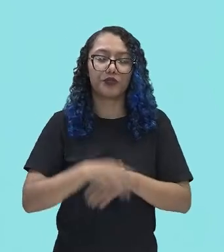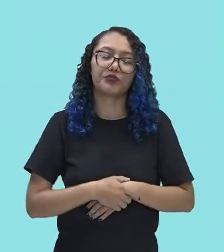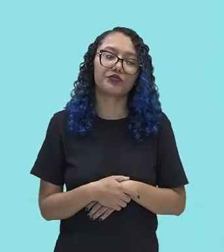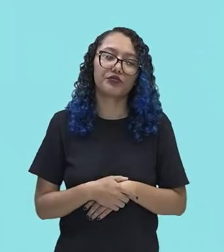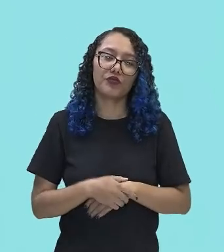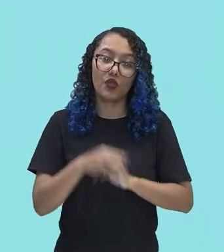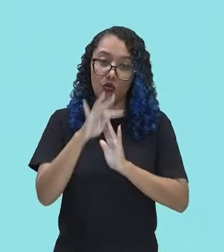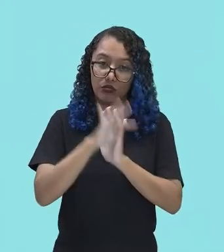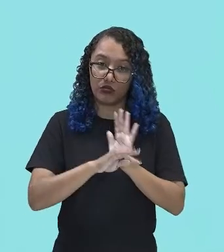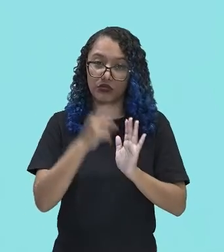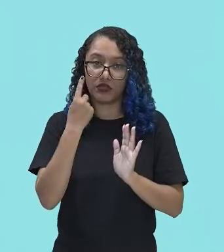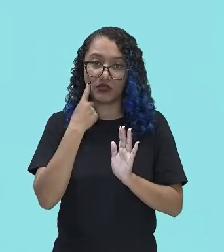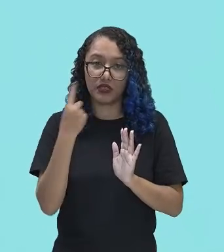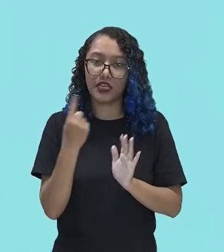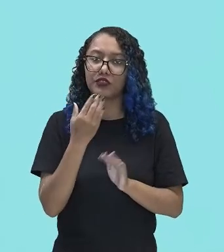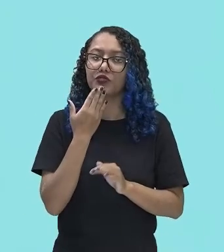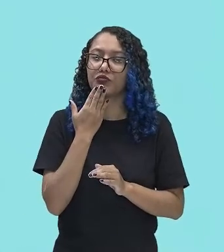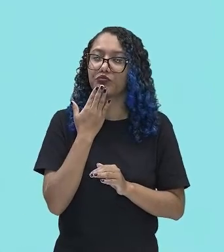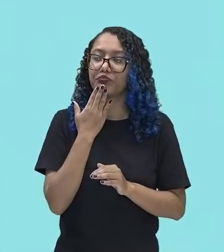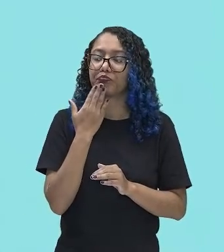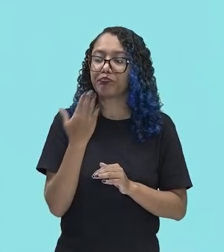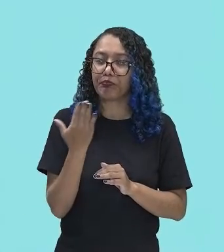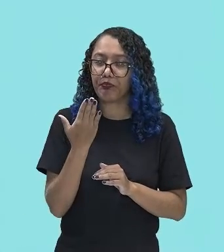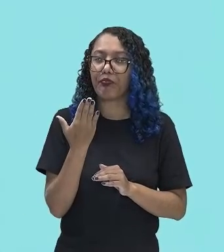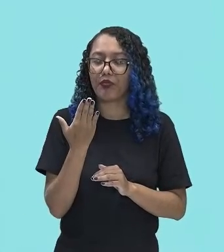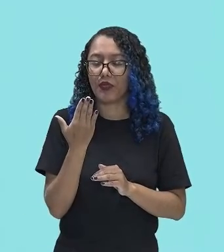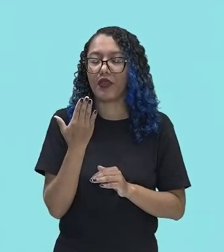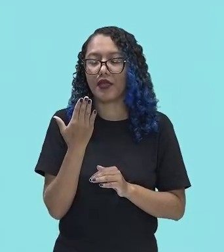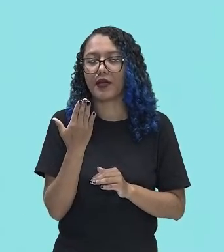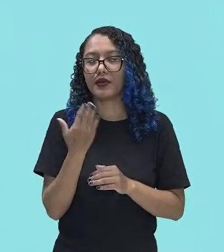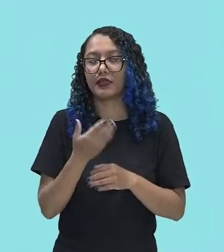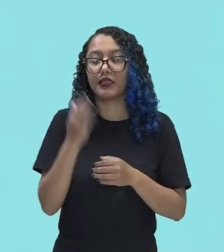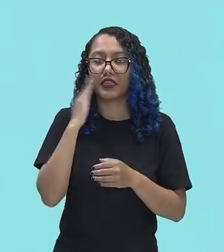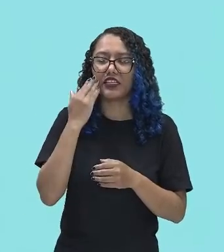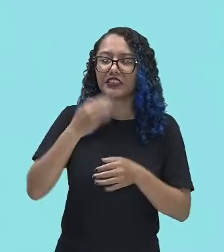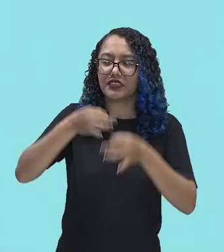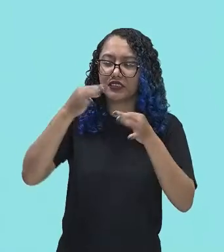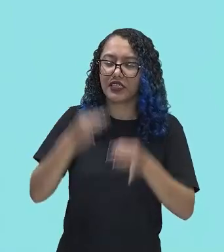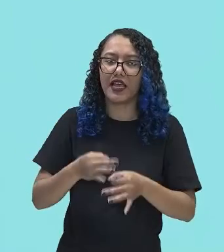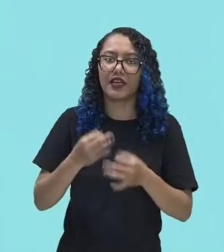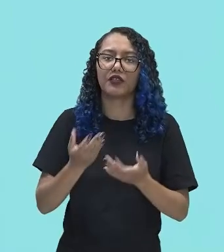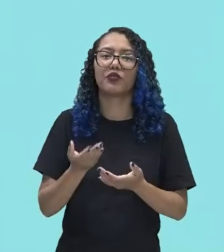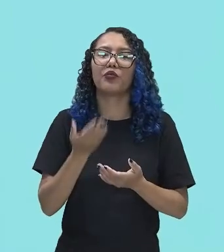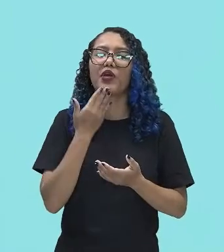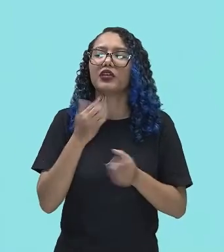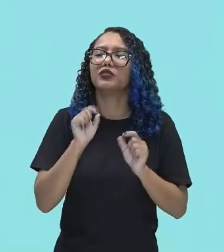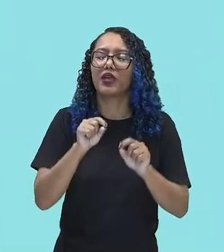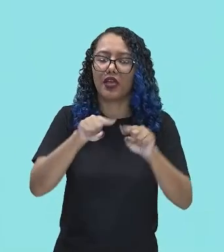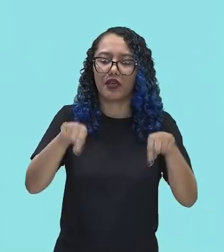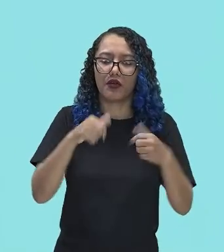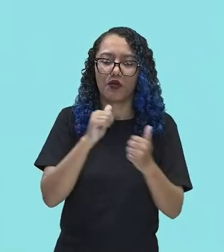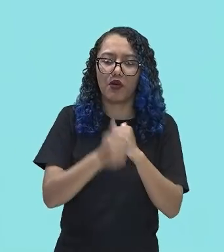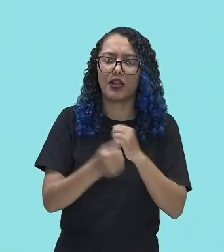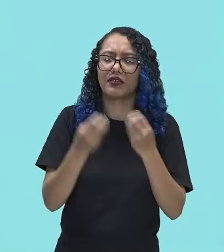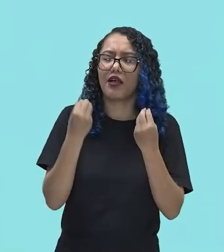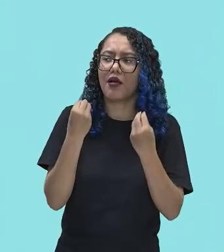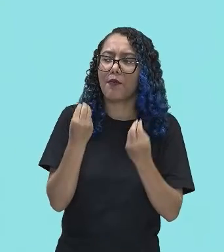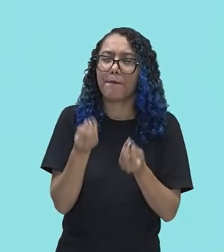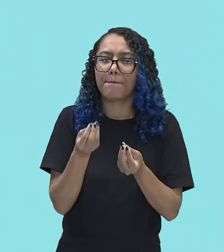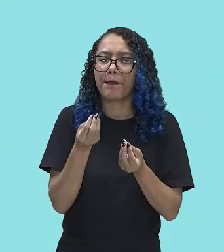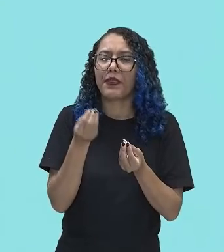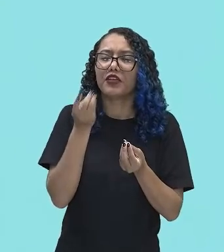alunos estão solicitando do diretor. A quadra, né? Para quando? Sábado. E por que eles querem essa quadra? Para